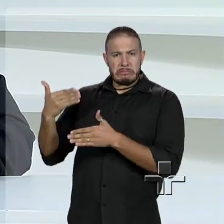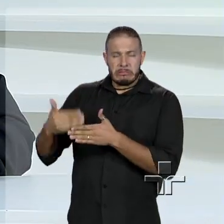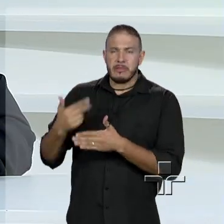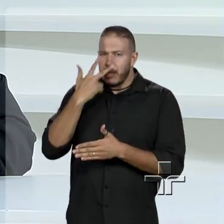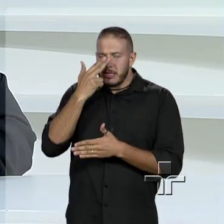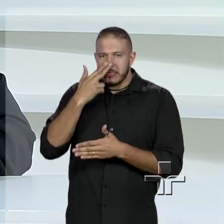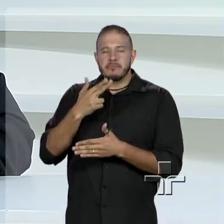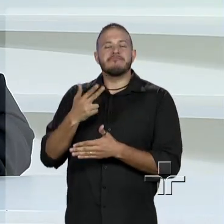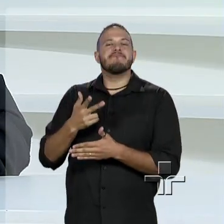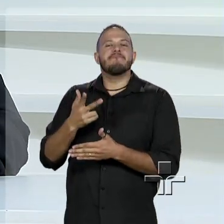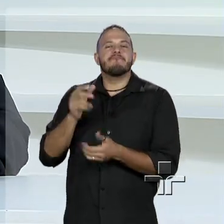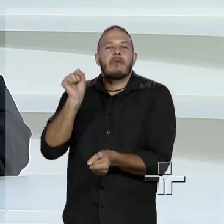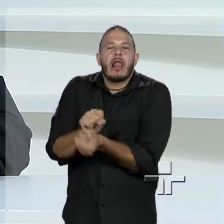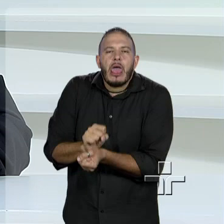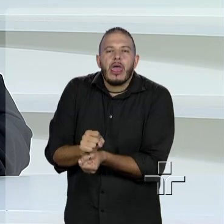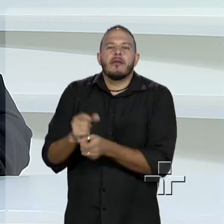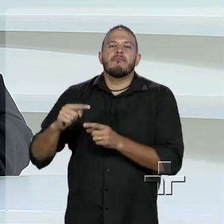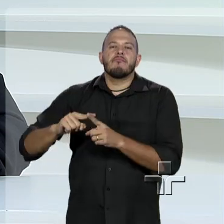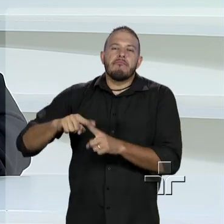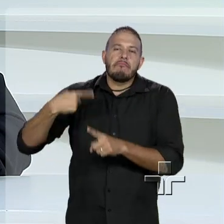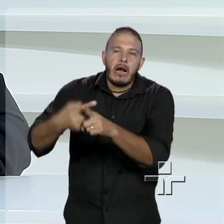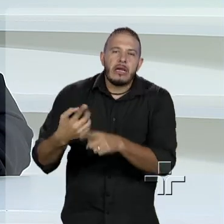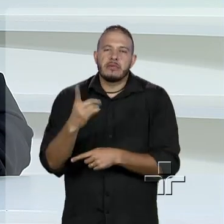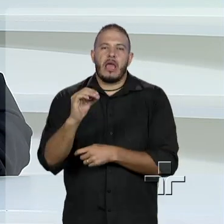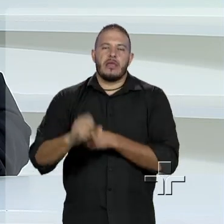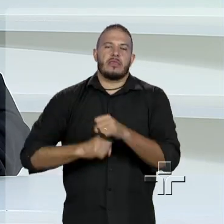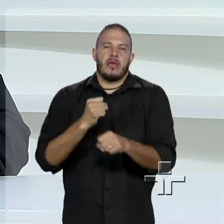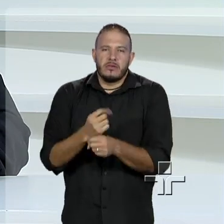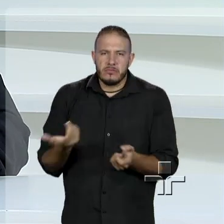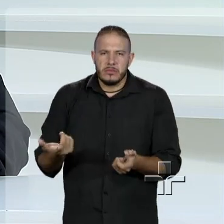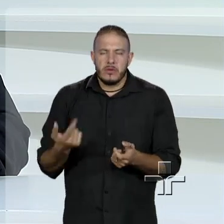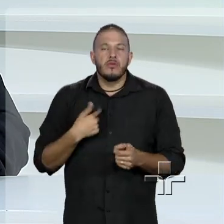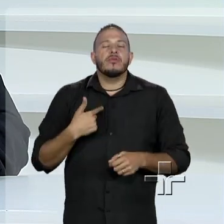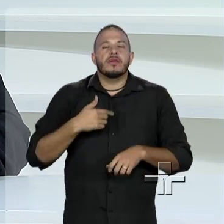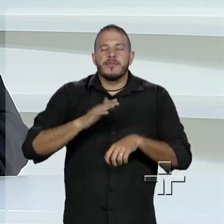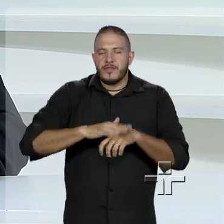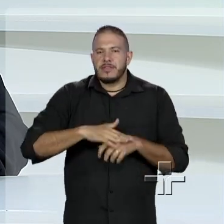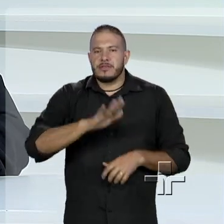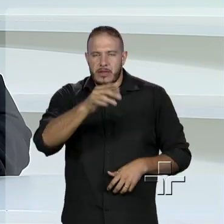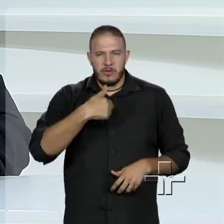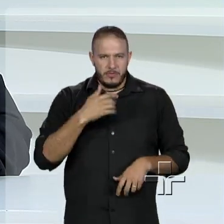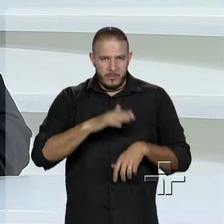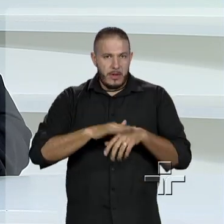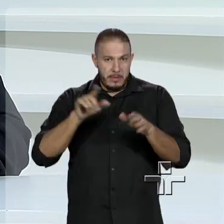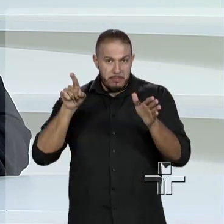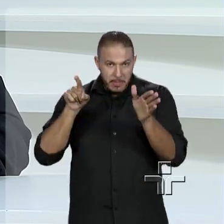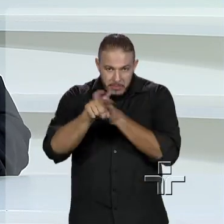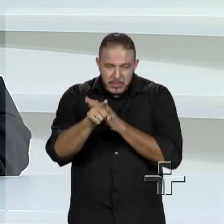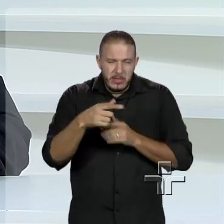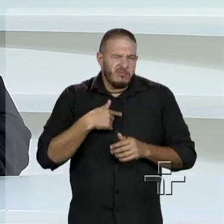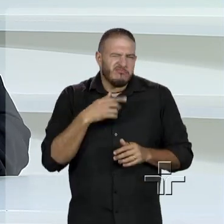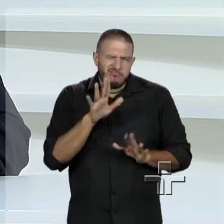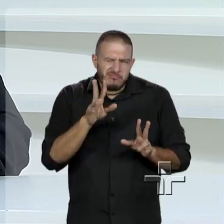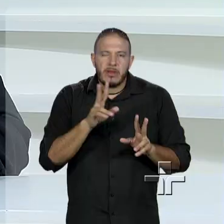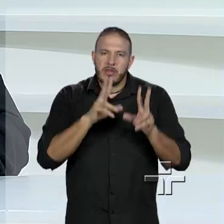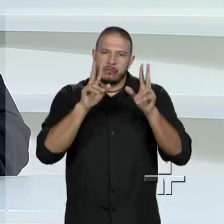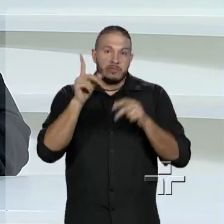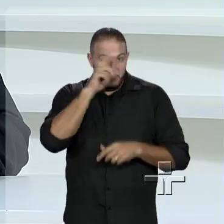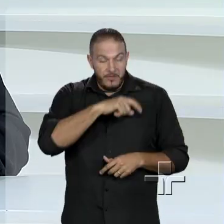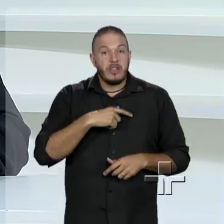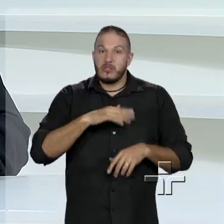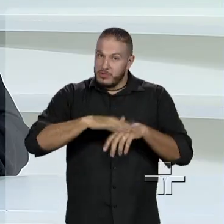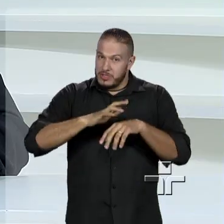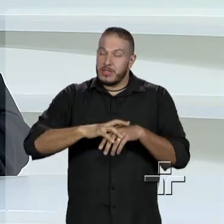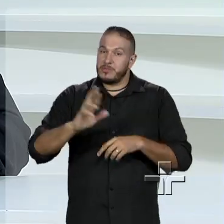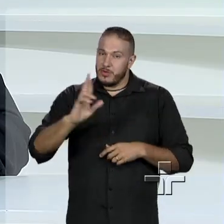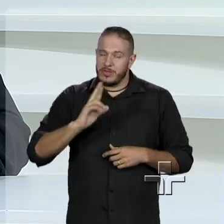demorar talvez 10, mais uma década perdida. Vou fazer uma pergunta de bobo e difícil de responder. É